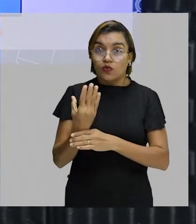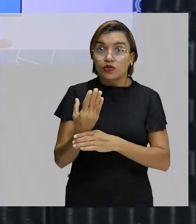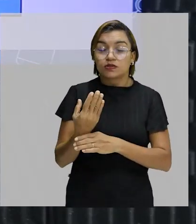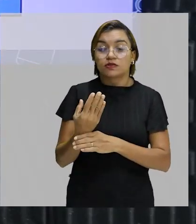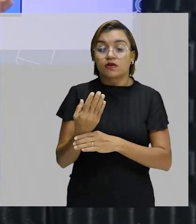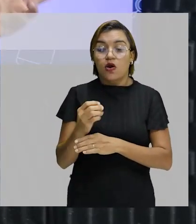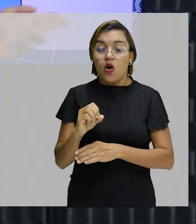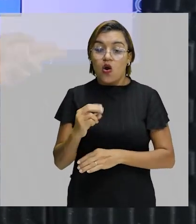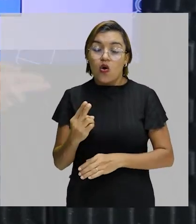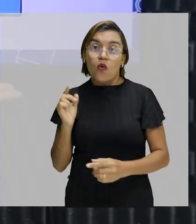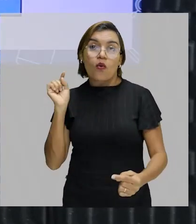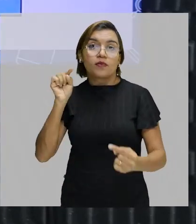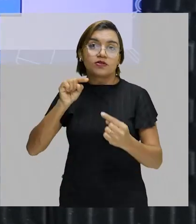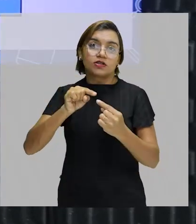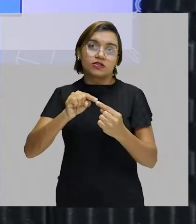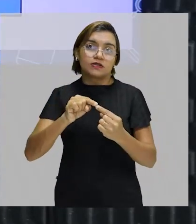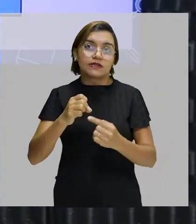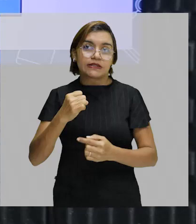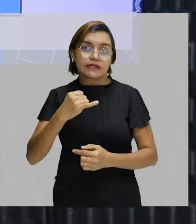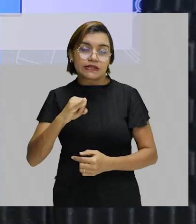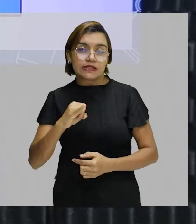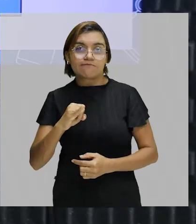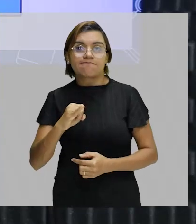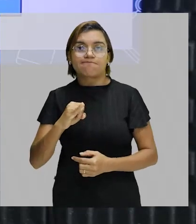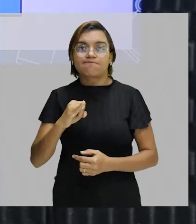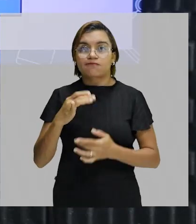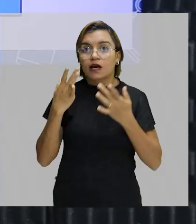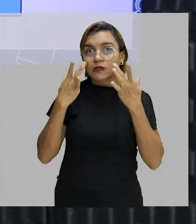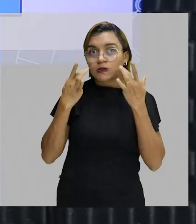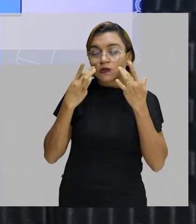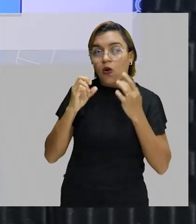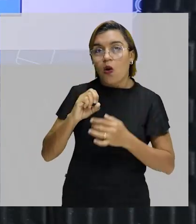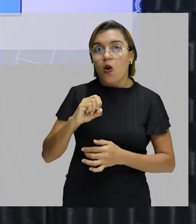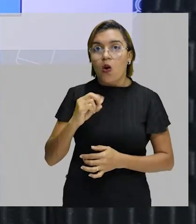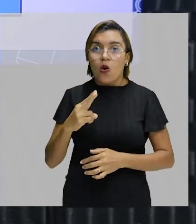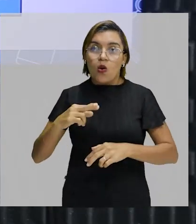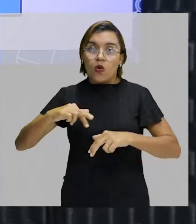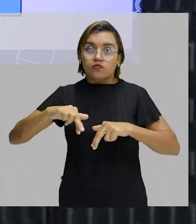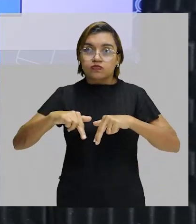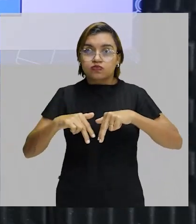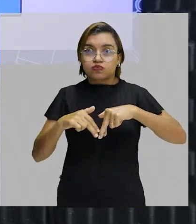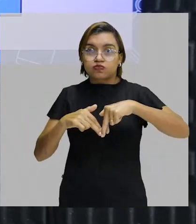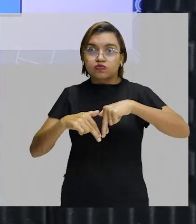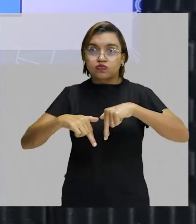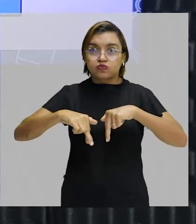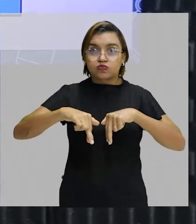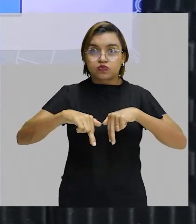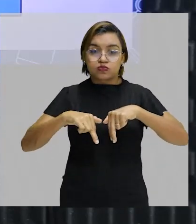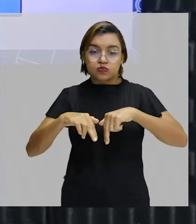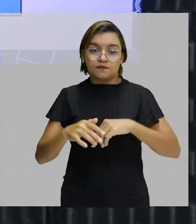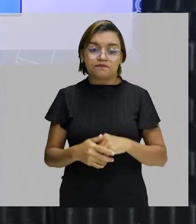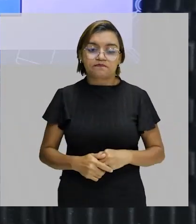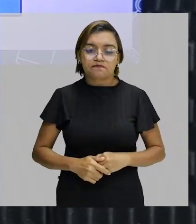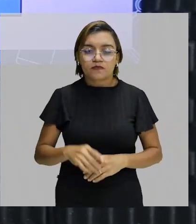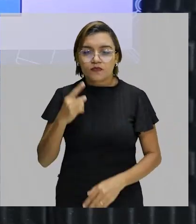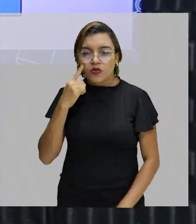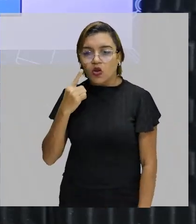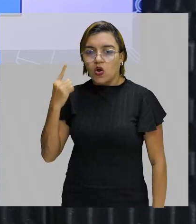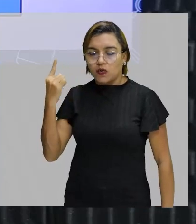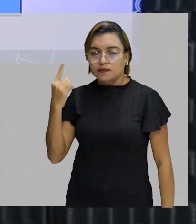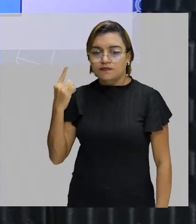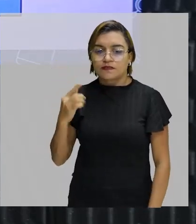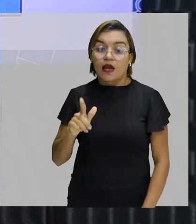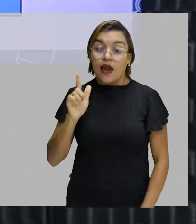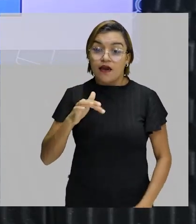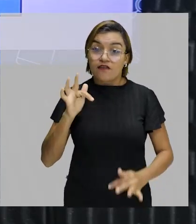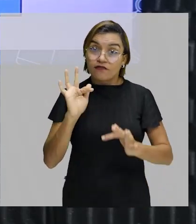é cênica, se ela é coreografada. Em relação à origem, ela se classifica de qual forma? Está ali para vocês, ó.